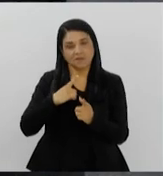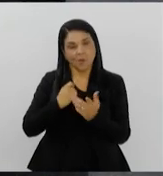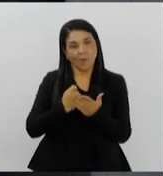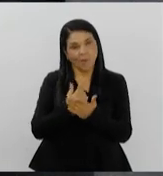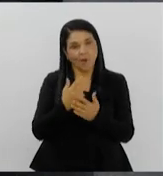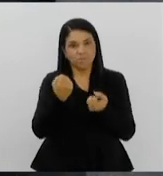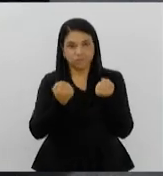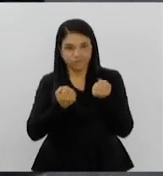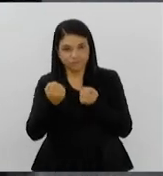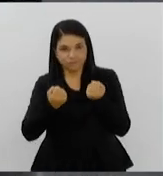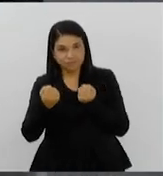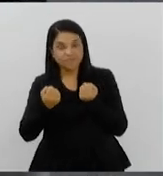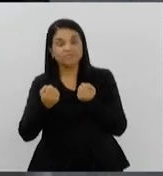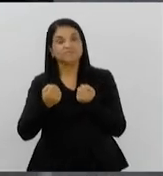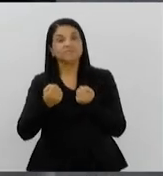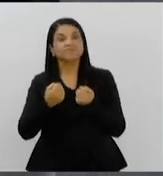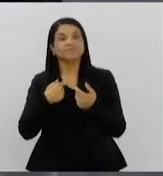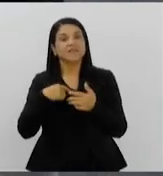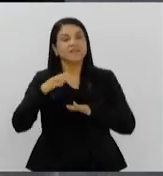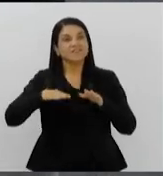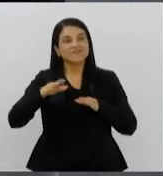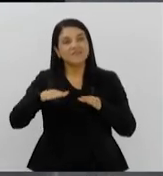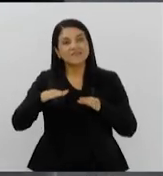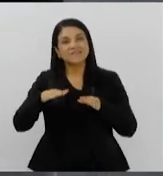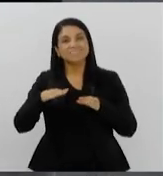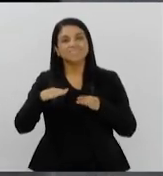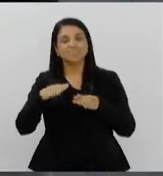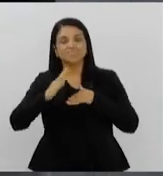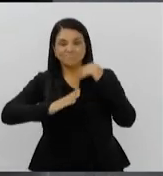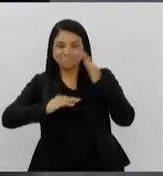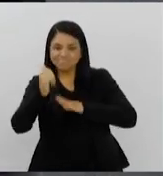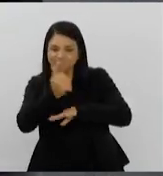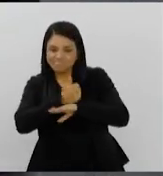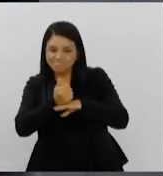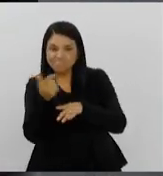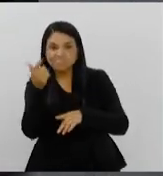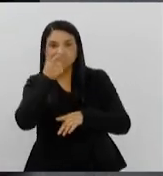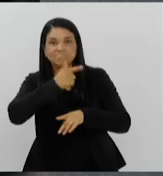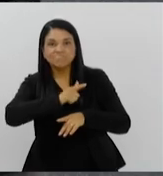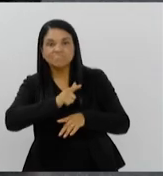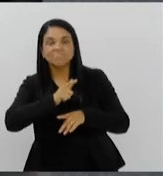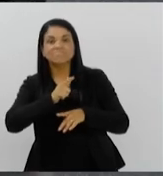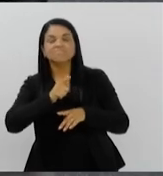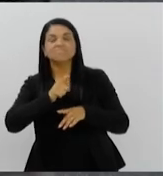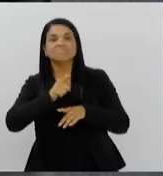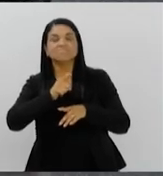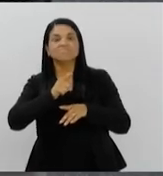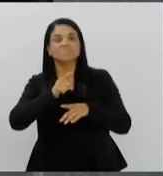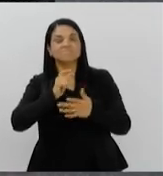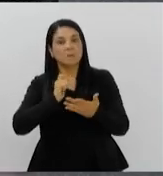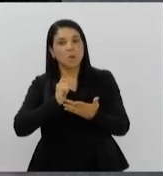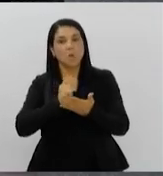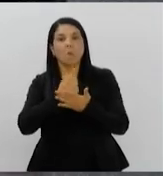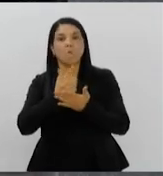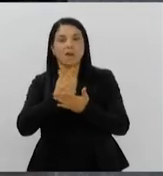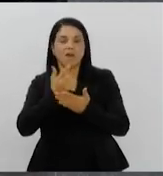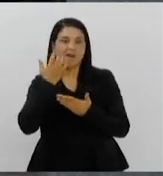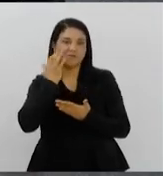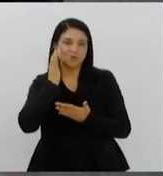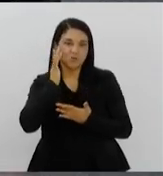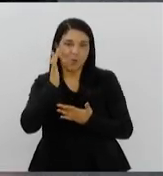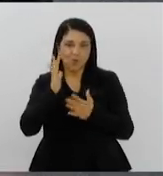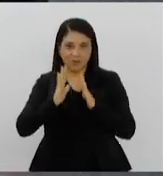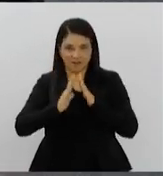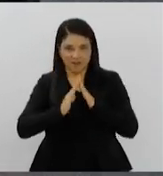um automotor, e muitas vezes vem nessa profissão a possibilidade de enganjar esses sonhos. E a frustração por